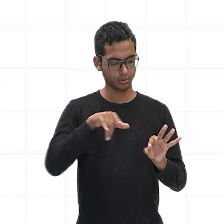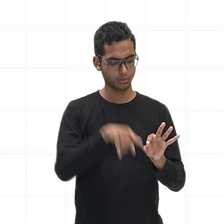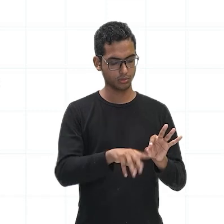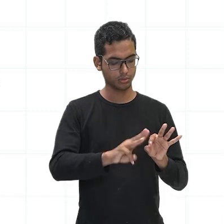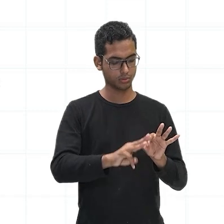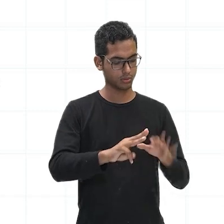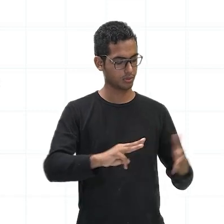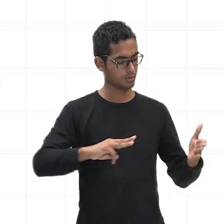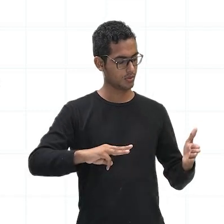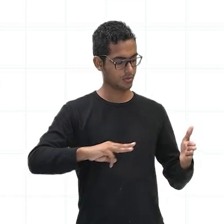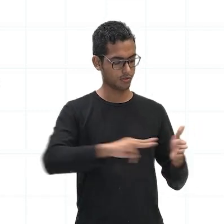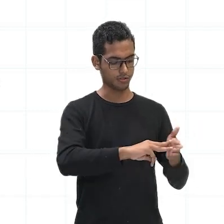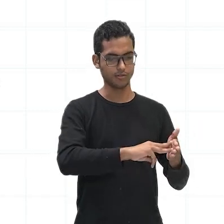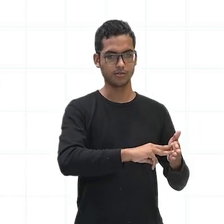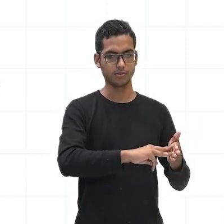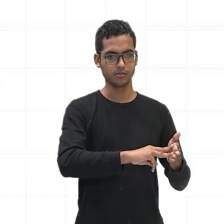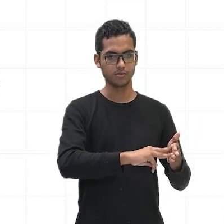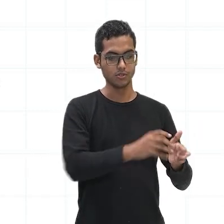vai gerar, então, energia,